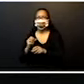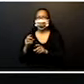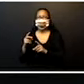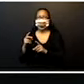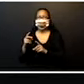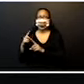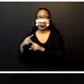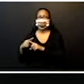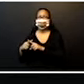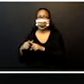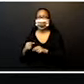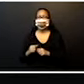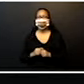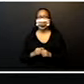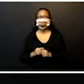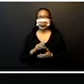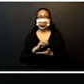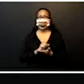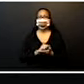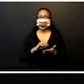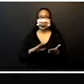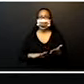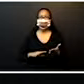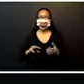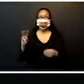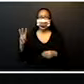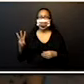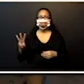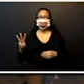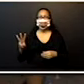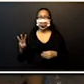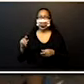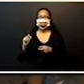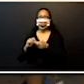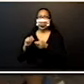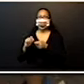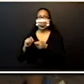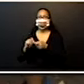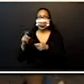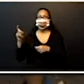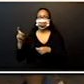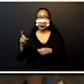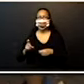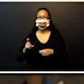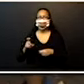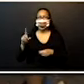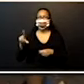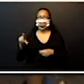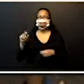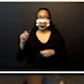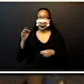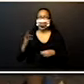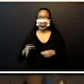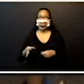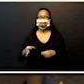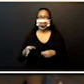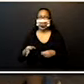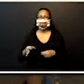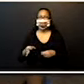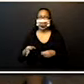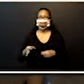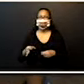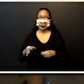A 3, vocês só vão fazer um xizinho na opção correta, tem a A, a B, a C e a